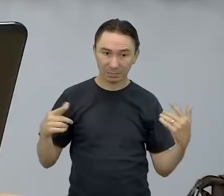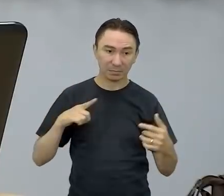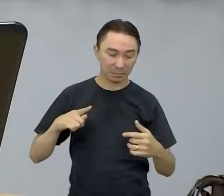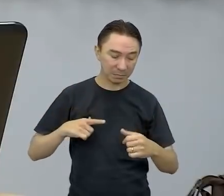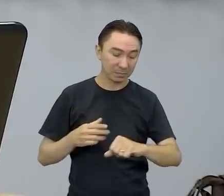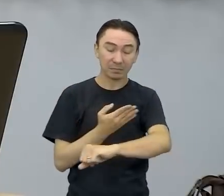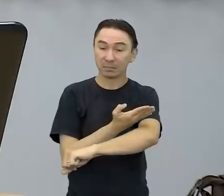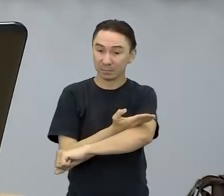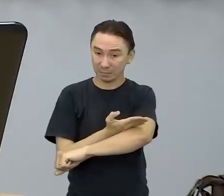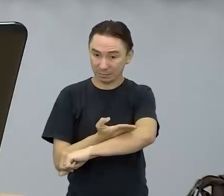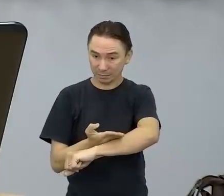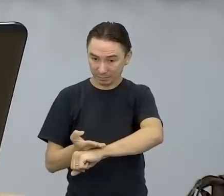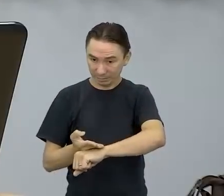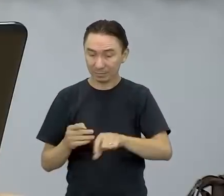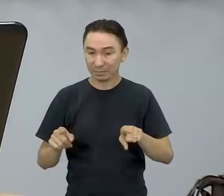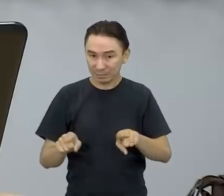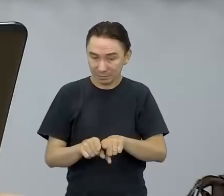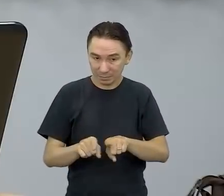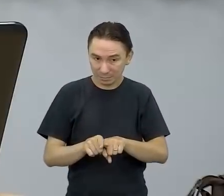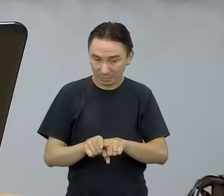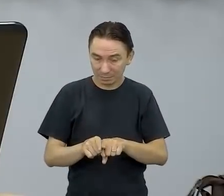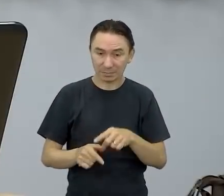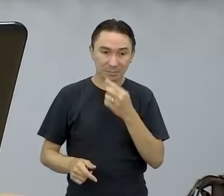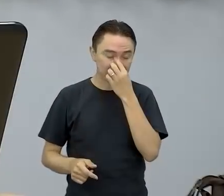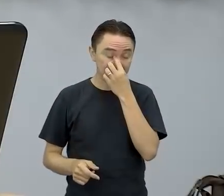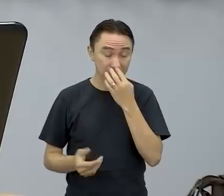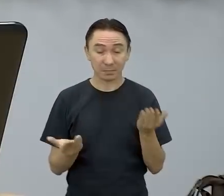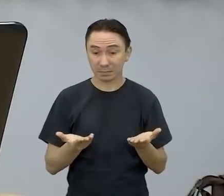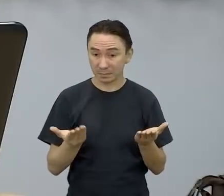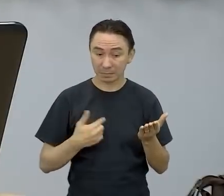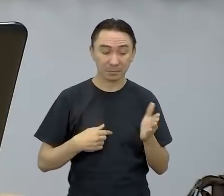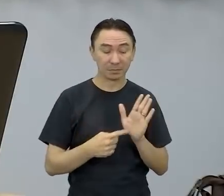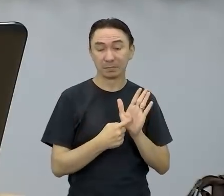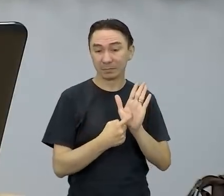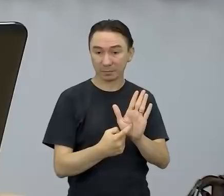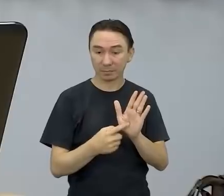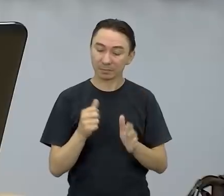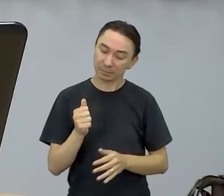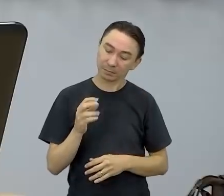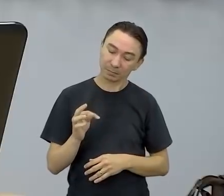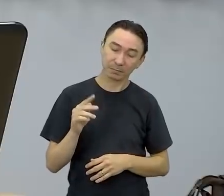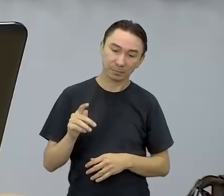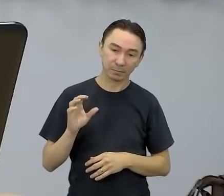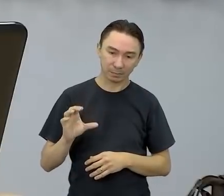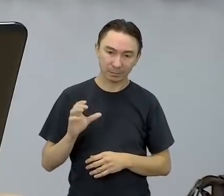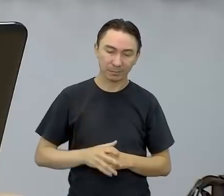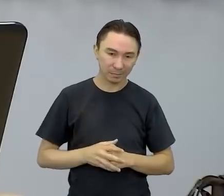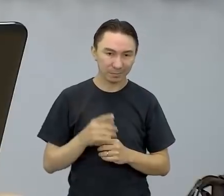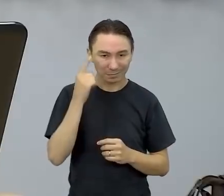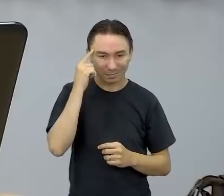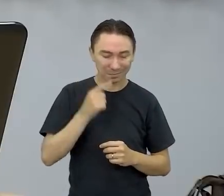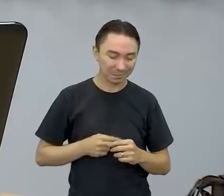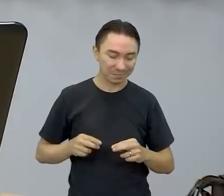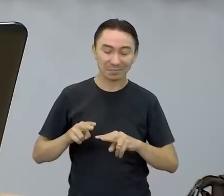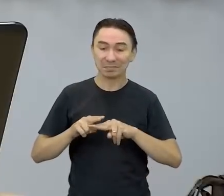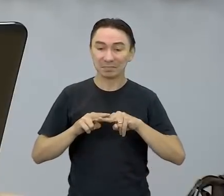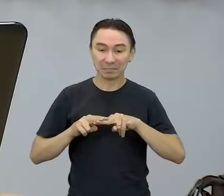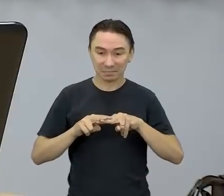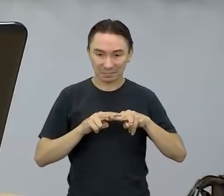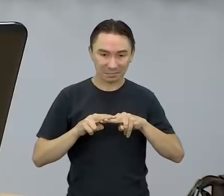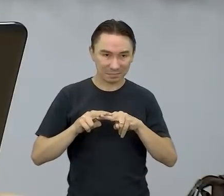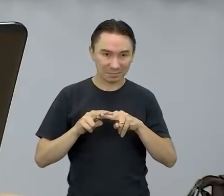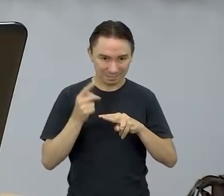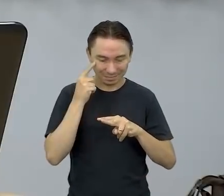pele clara. Eu vou apresentar essa TPC para vocês hoje, em continuidade aí da recuperação que a gente está trabalhando ao longo aí de fevereiro,